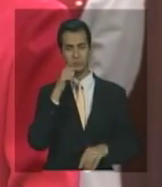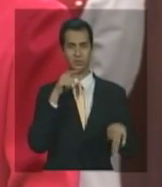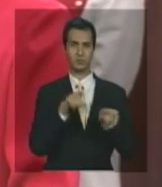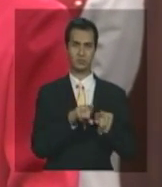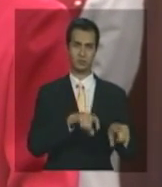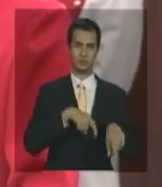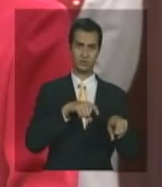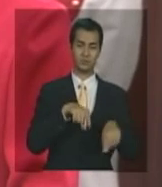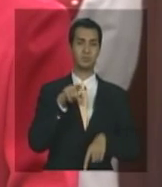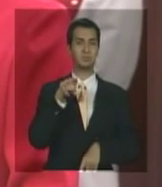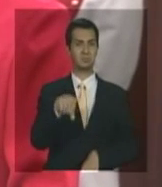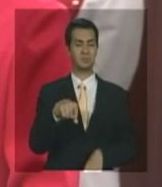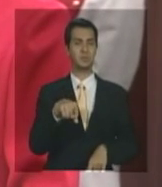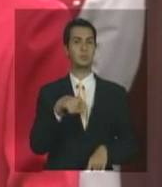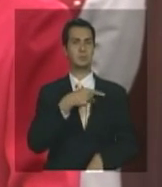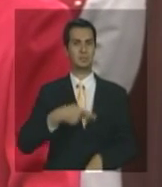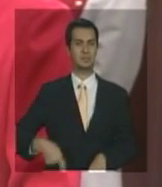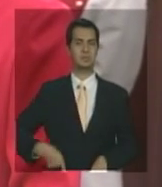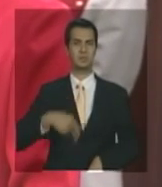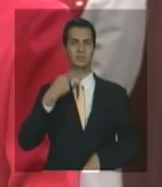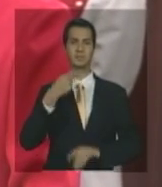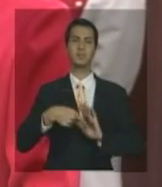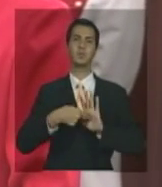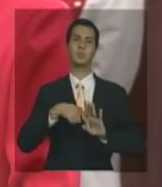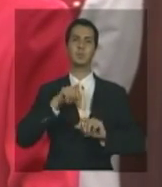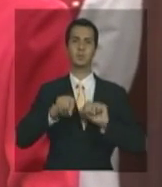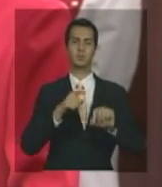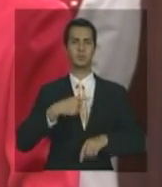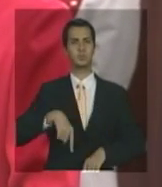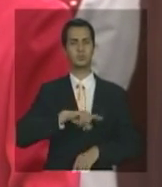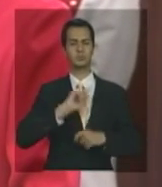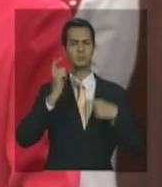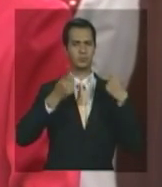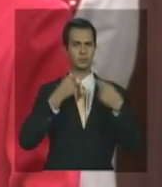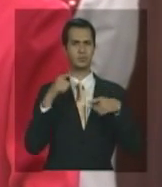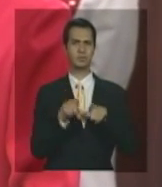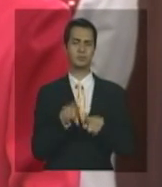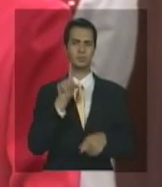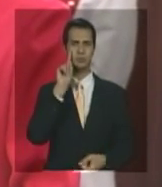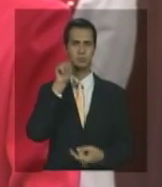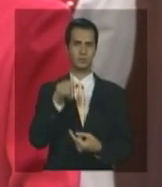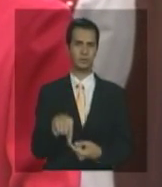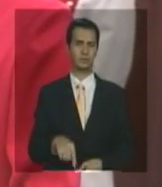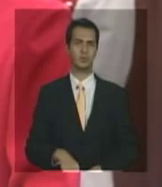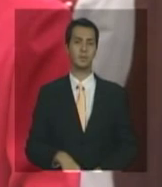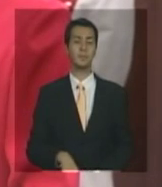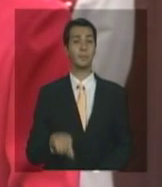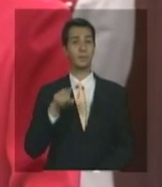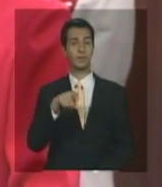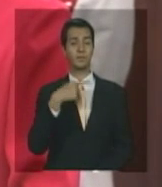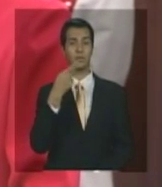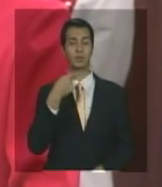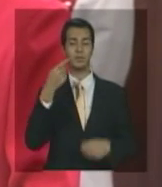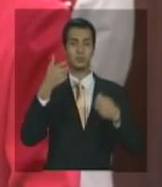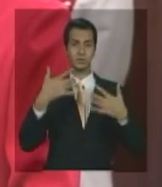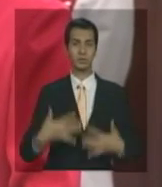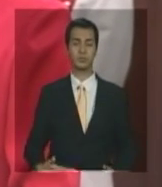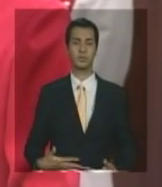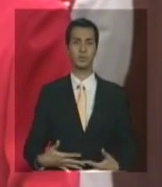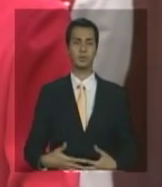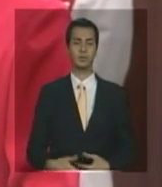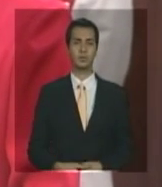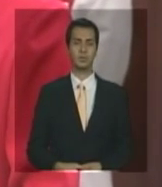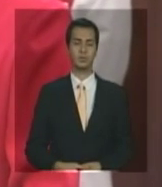Excelência demonstrou a sintonia de nossas preocupações e objetivos ao manifestar seu firme